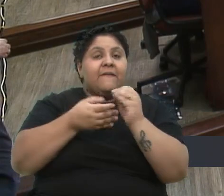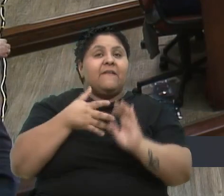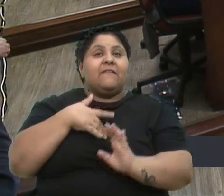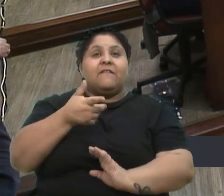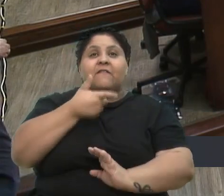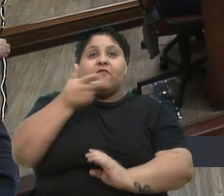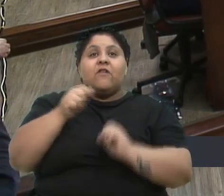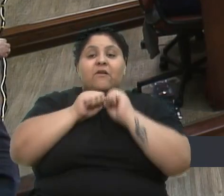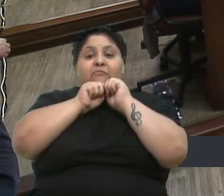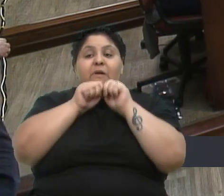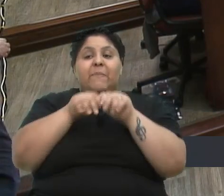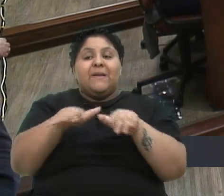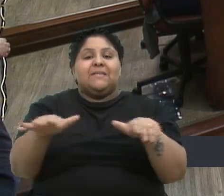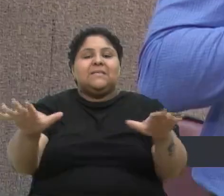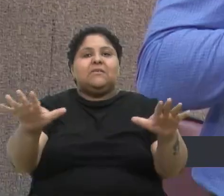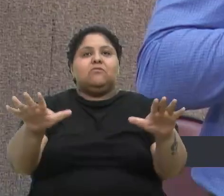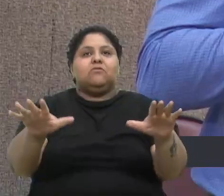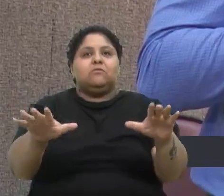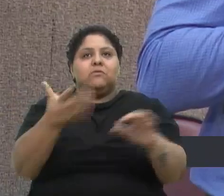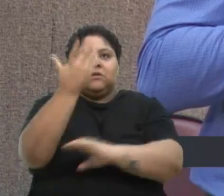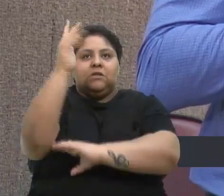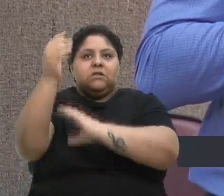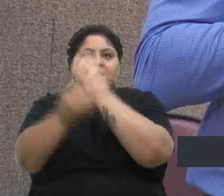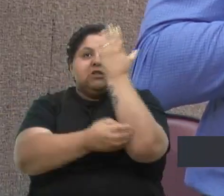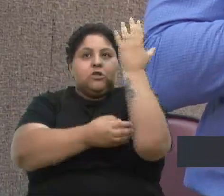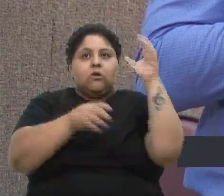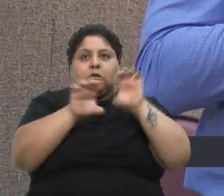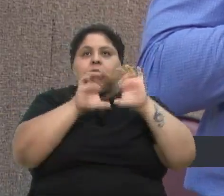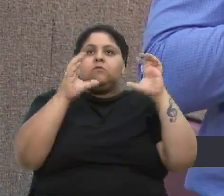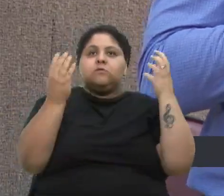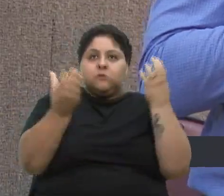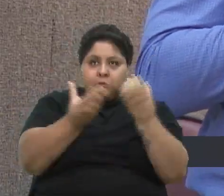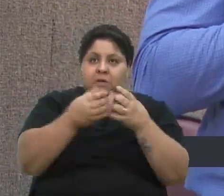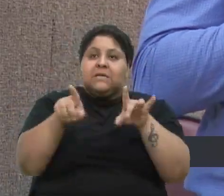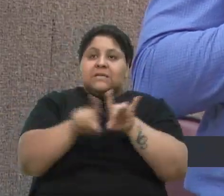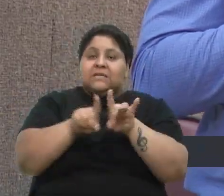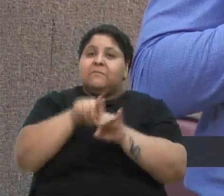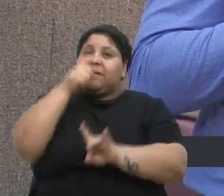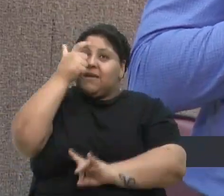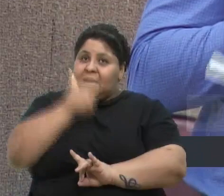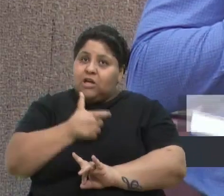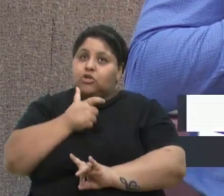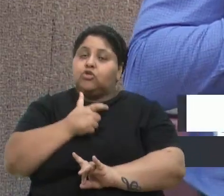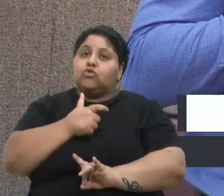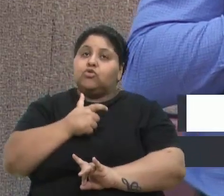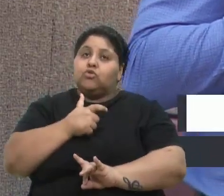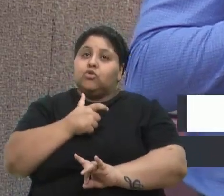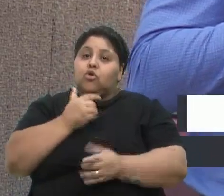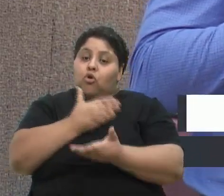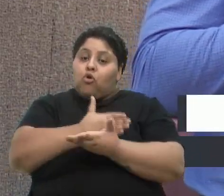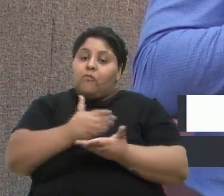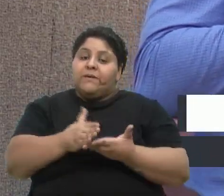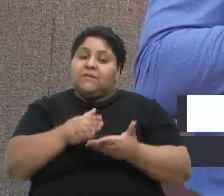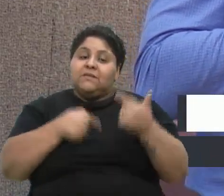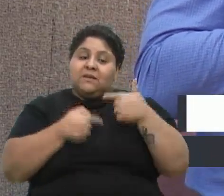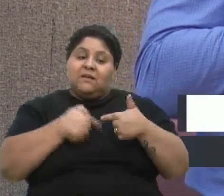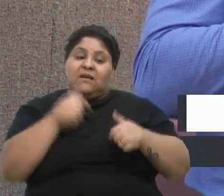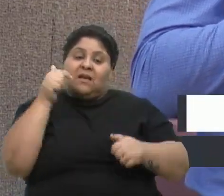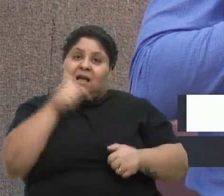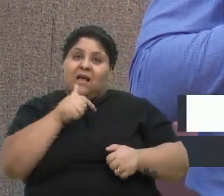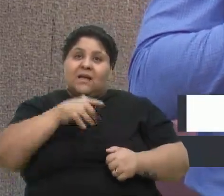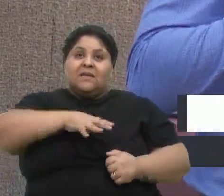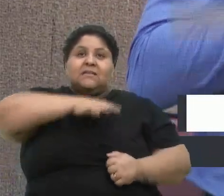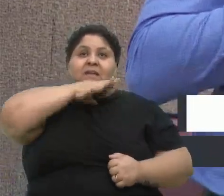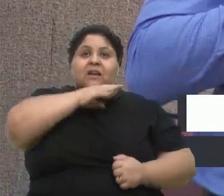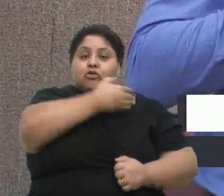ampliação dessas hortas comunitárias, são importantíssimas. E também acho que tem que abrir o debate, tem muitos terrenos públicos em Caxias que estão ociosos ali,